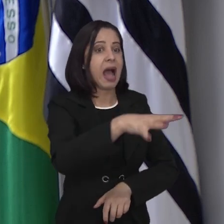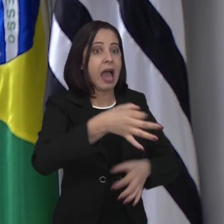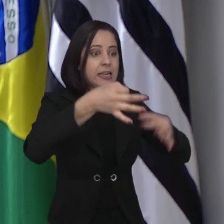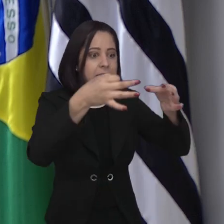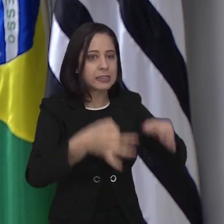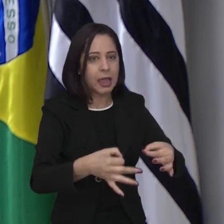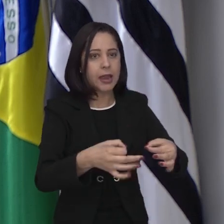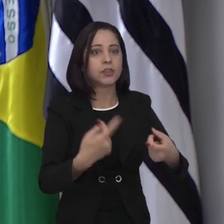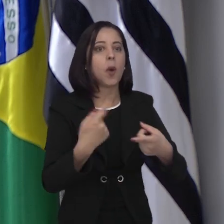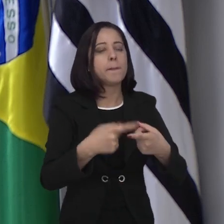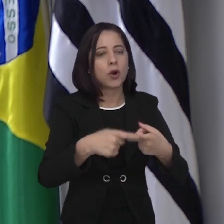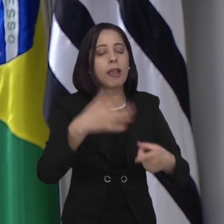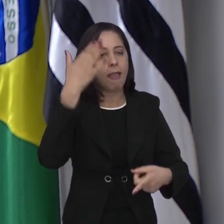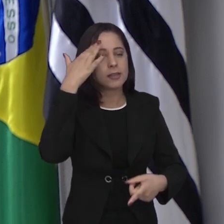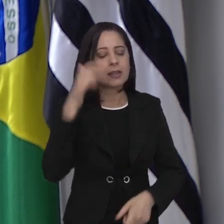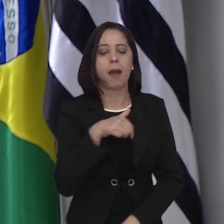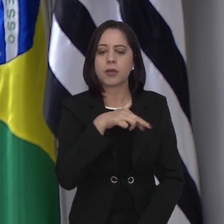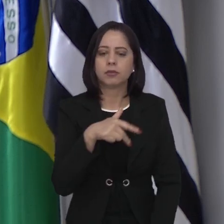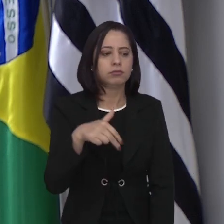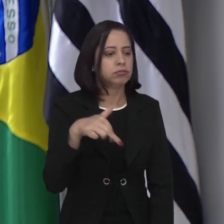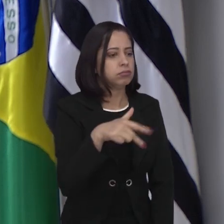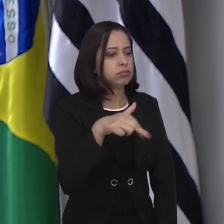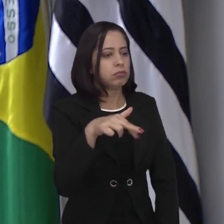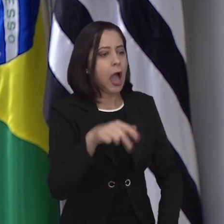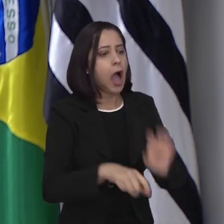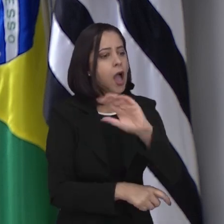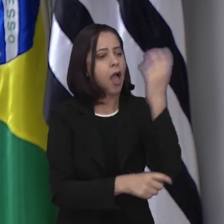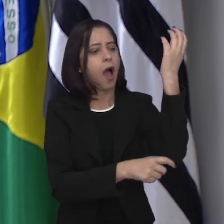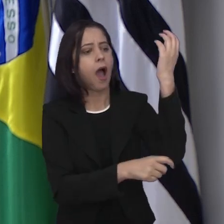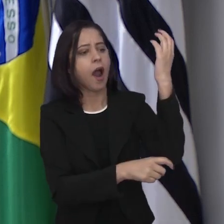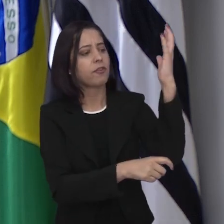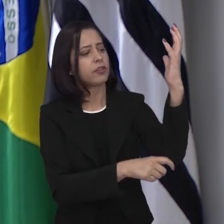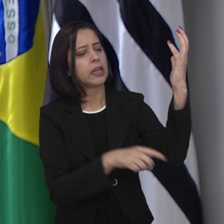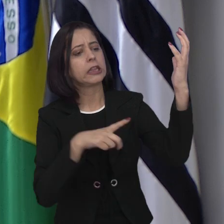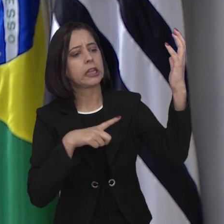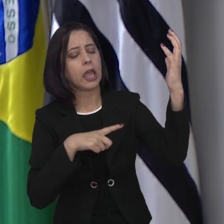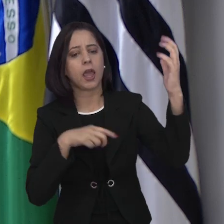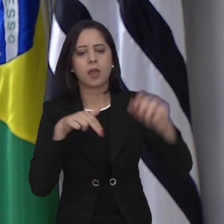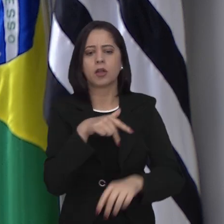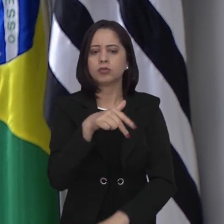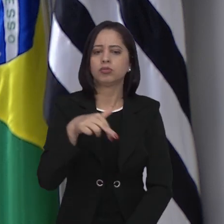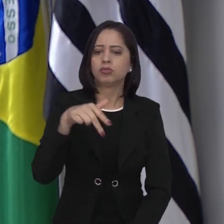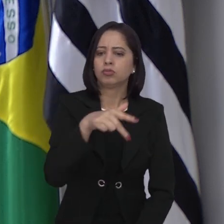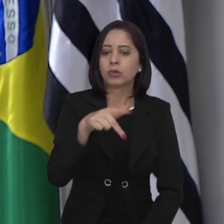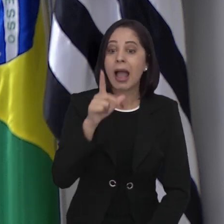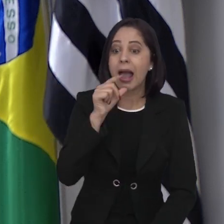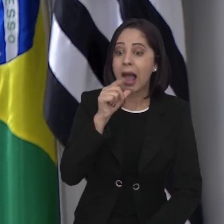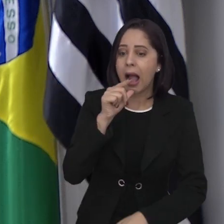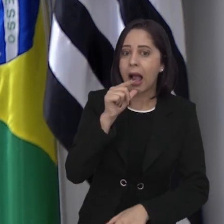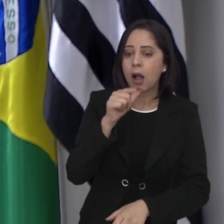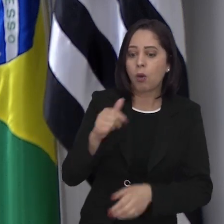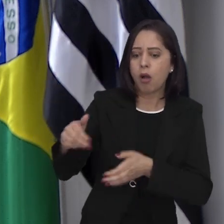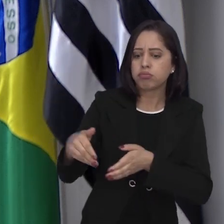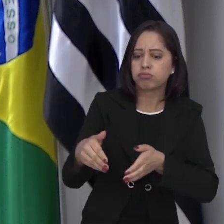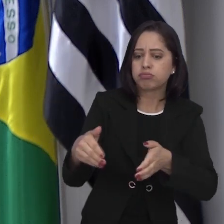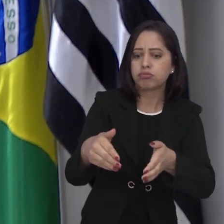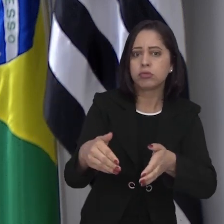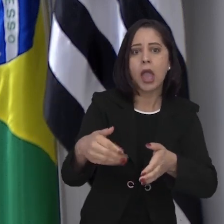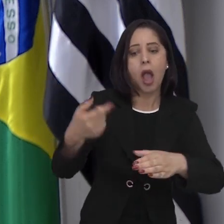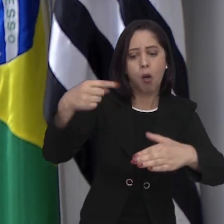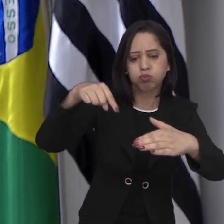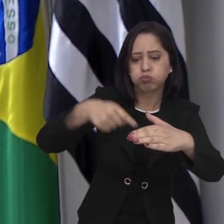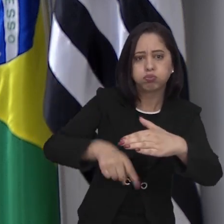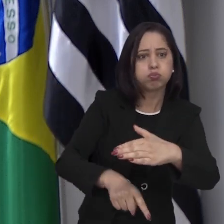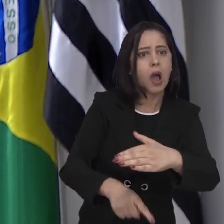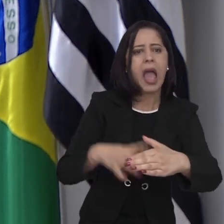sabe aonde ele cortou um barranco, ele sabe aonde ele criou um talude, ele sabe aonde ele direciona a água servida dele, se é uma